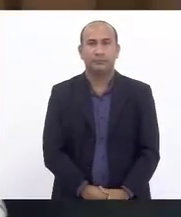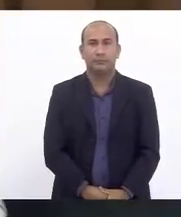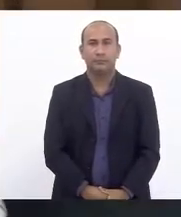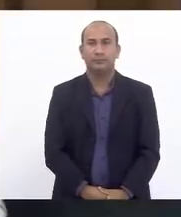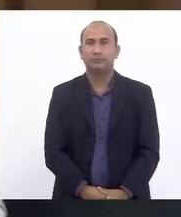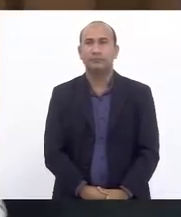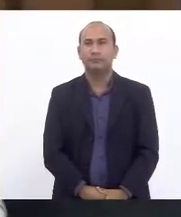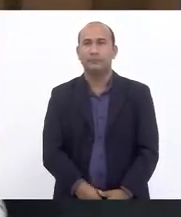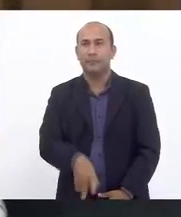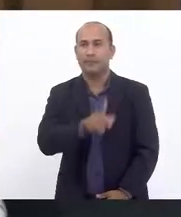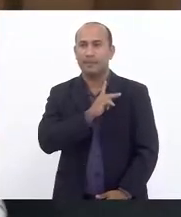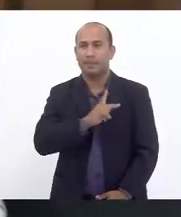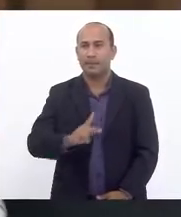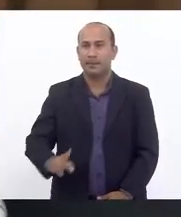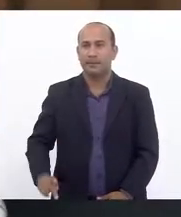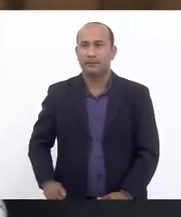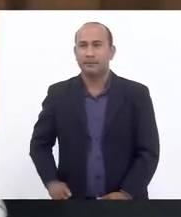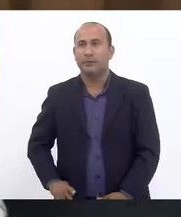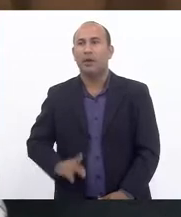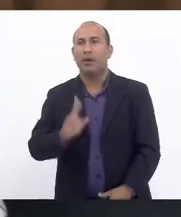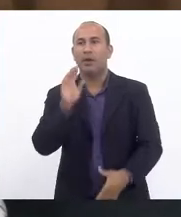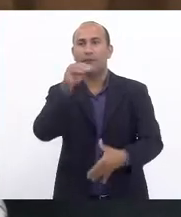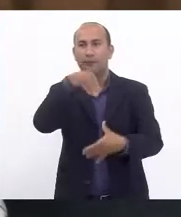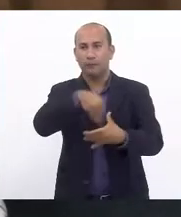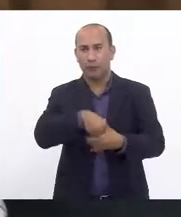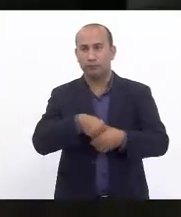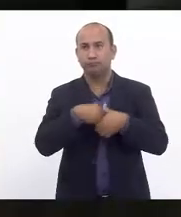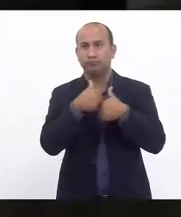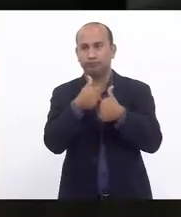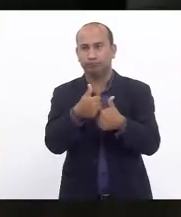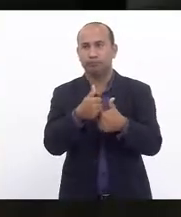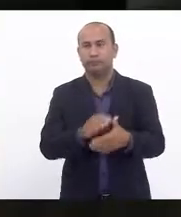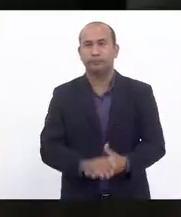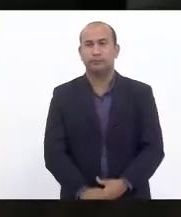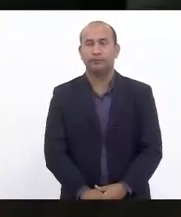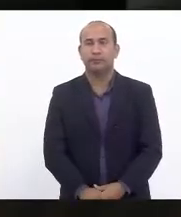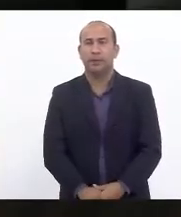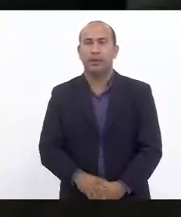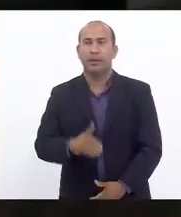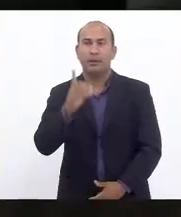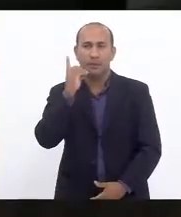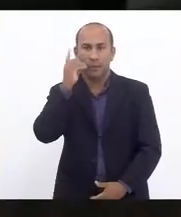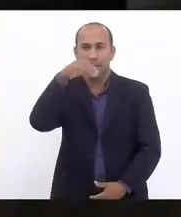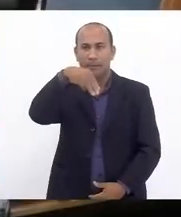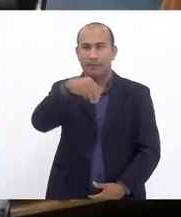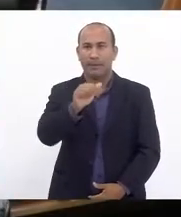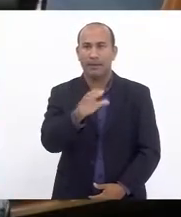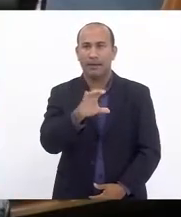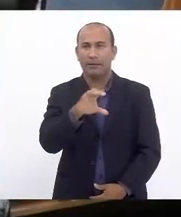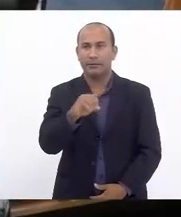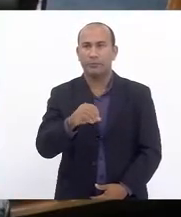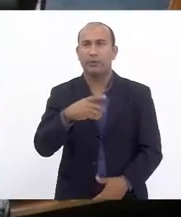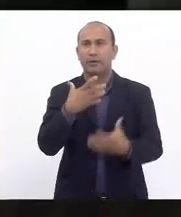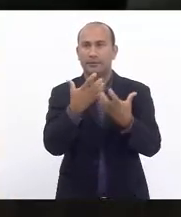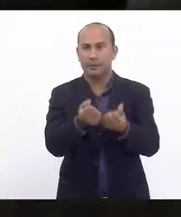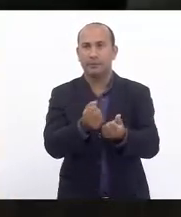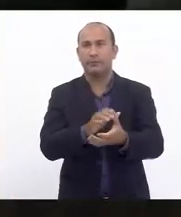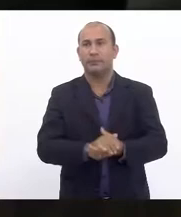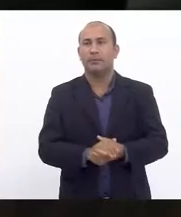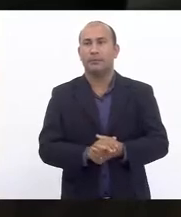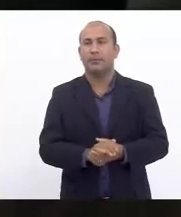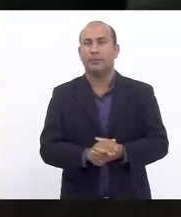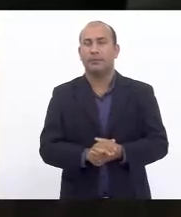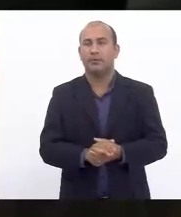Senhor presidente... No mérito, voto favorável. Pela Comissão de Orçamento, deputado Márcio Pacheco. Favorável. Os